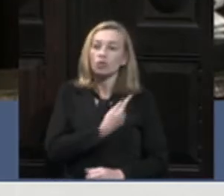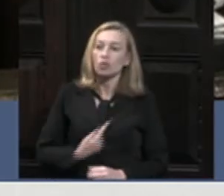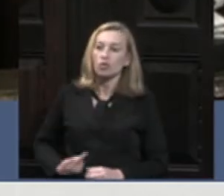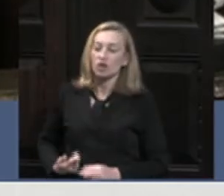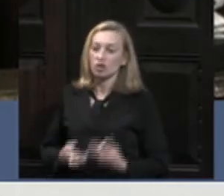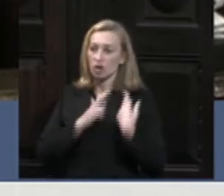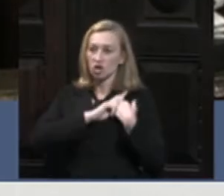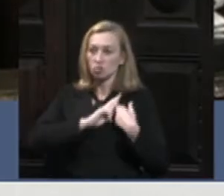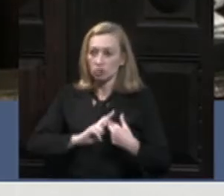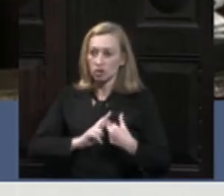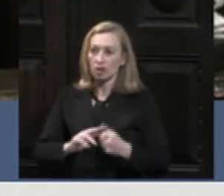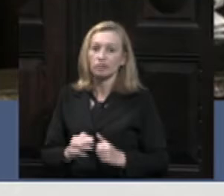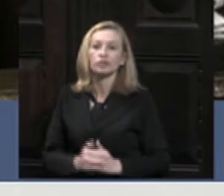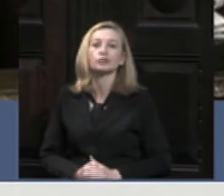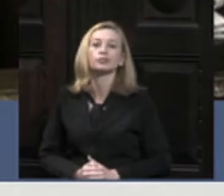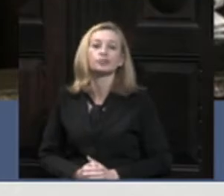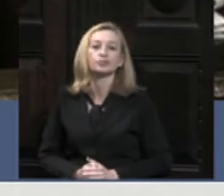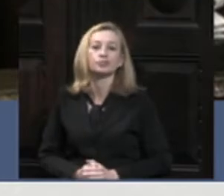responsável